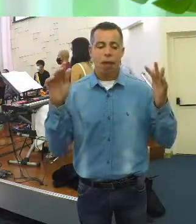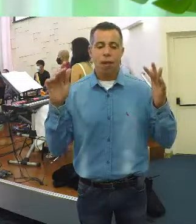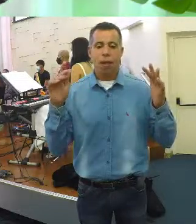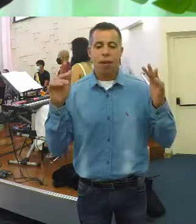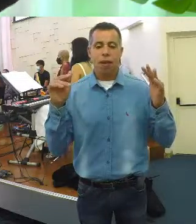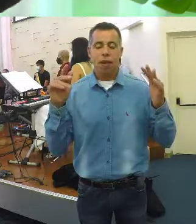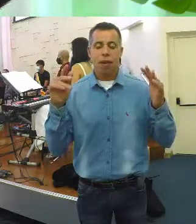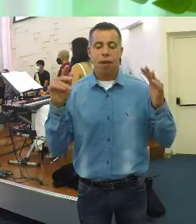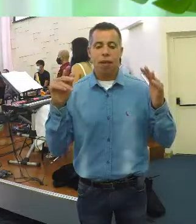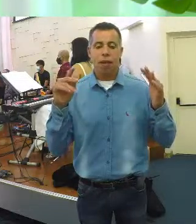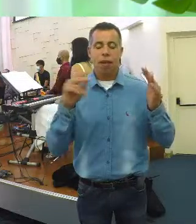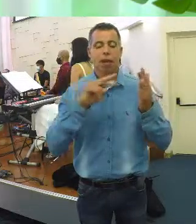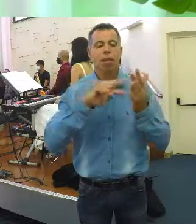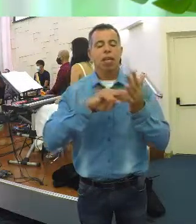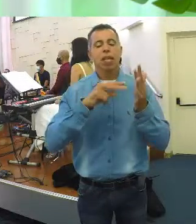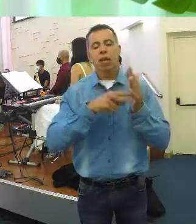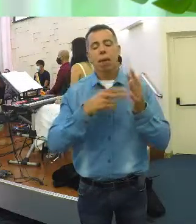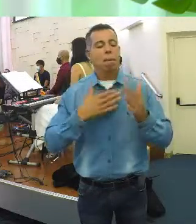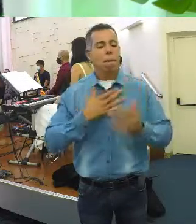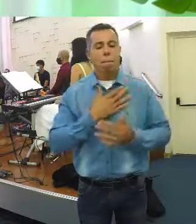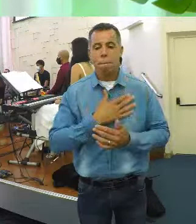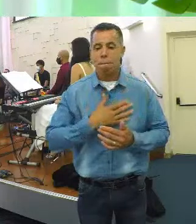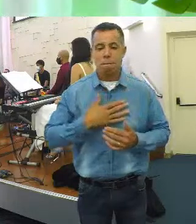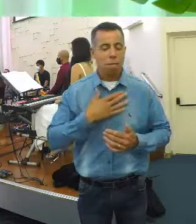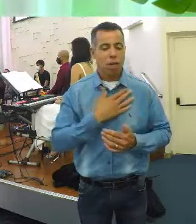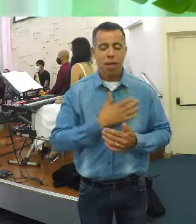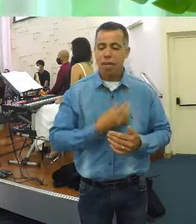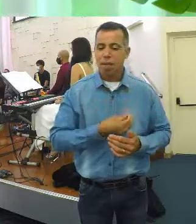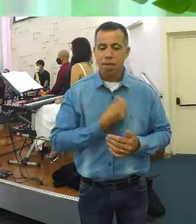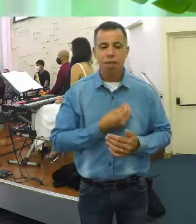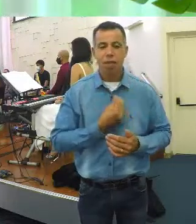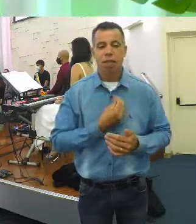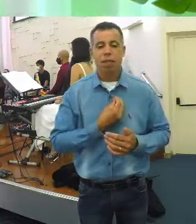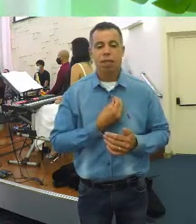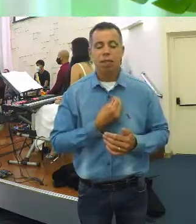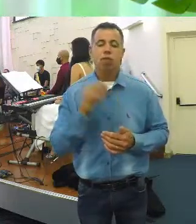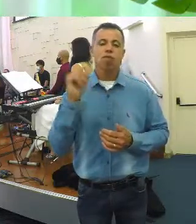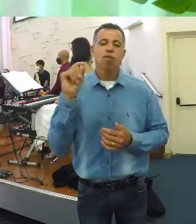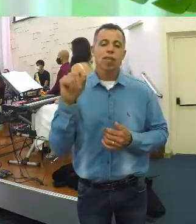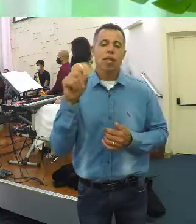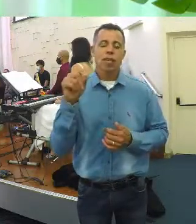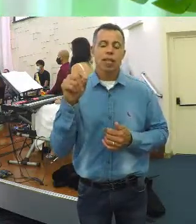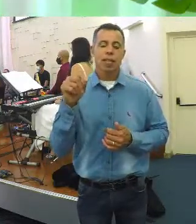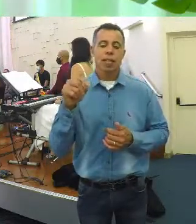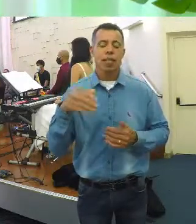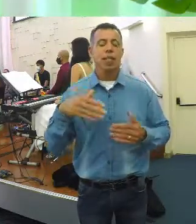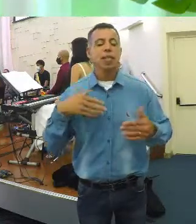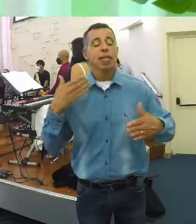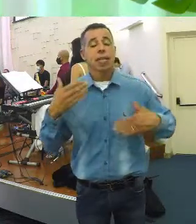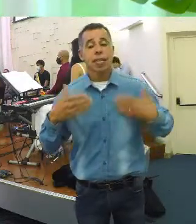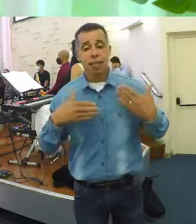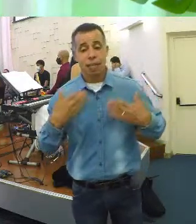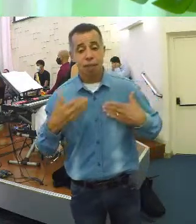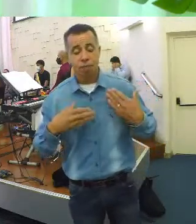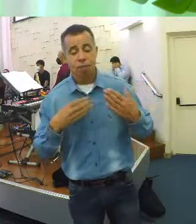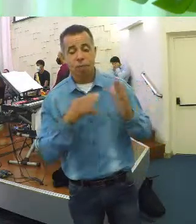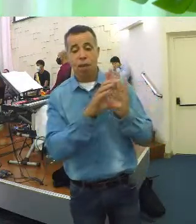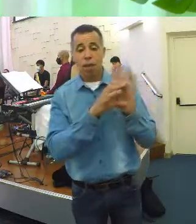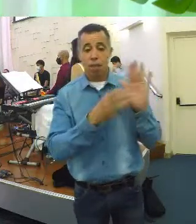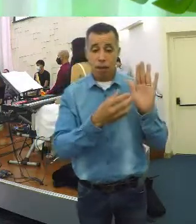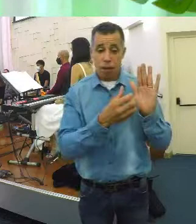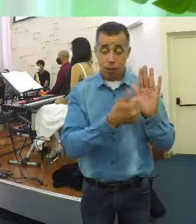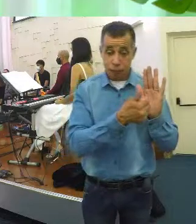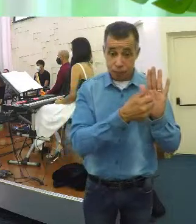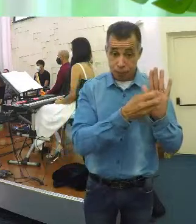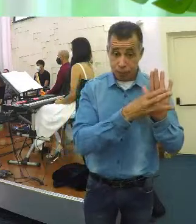é sinônimo de prazer no viver. Mas o que alegria aqui no capítulo 13,